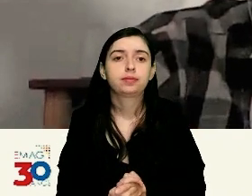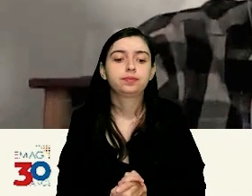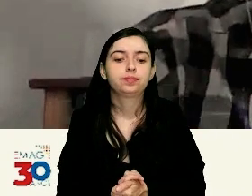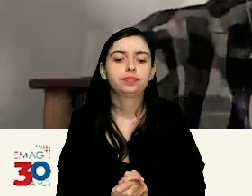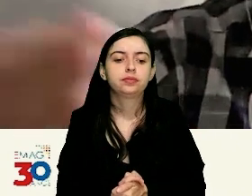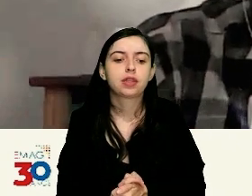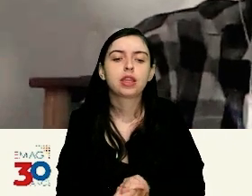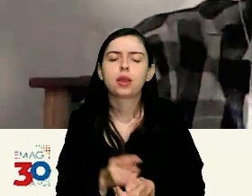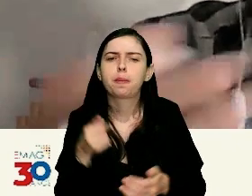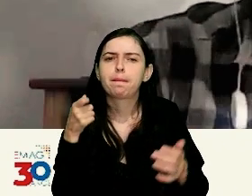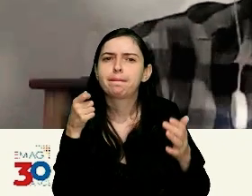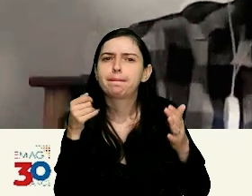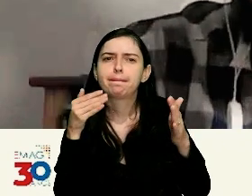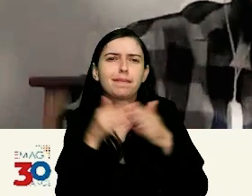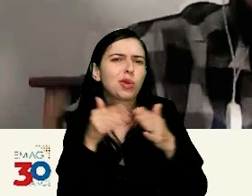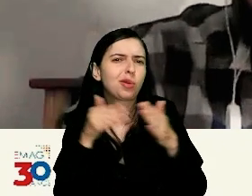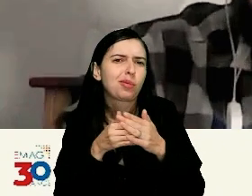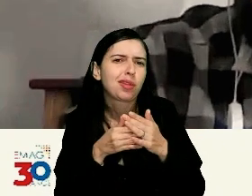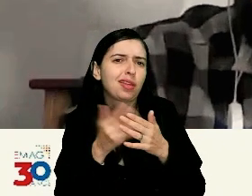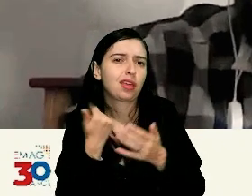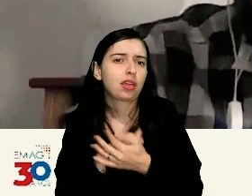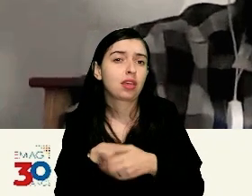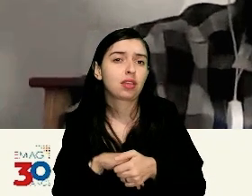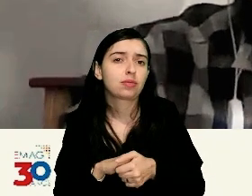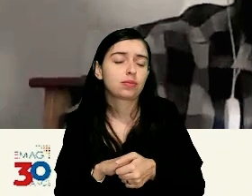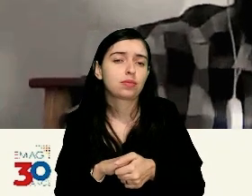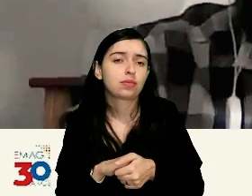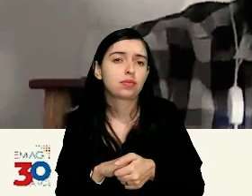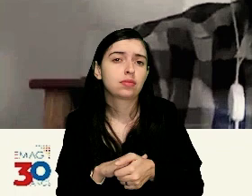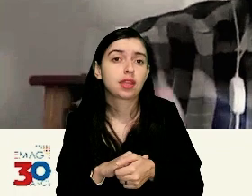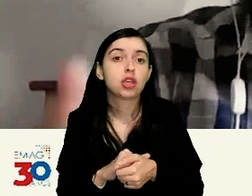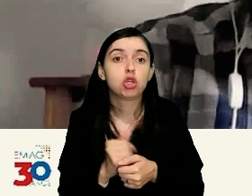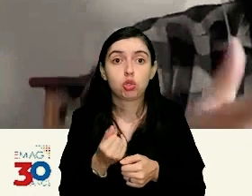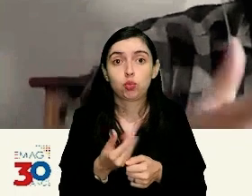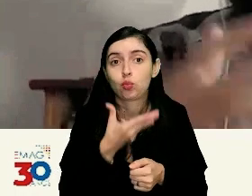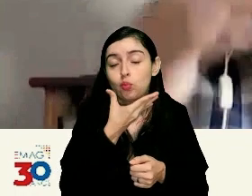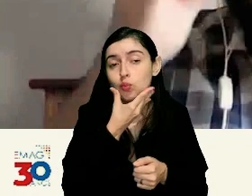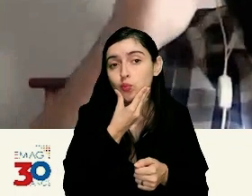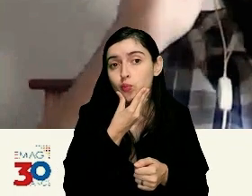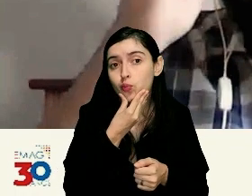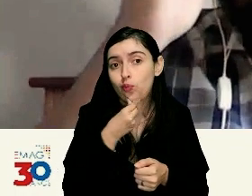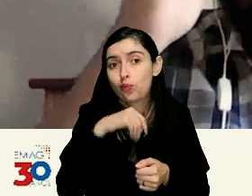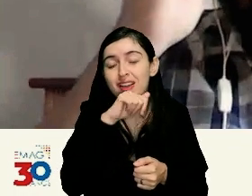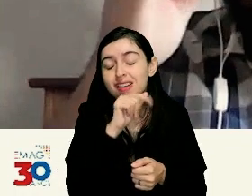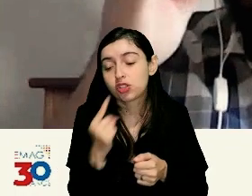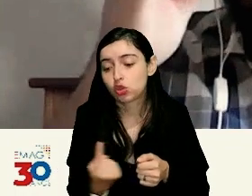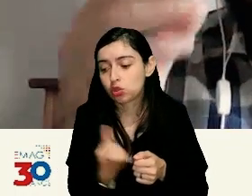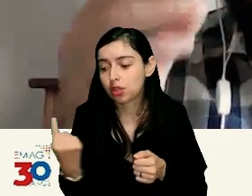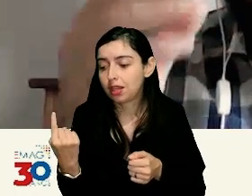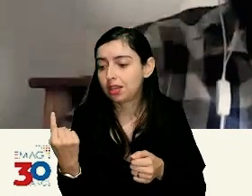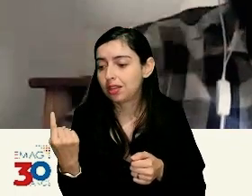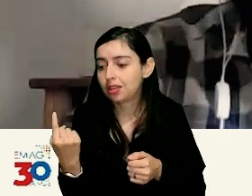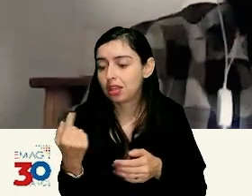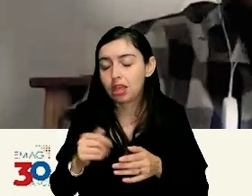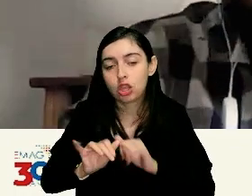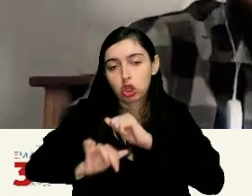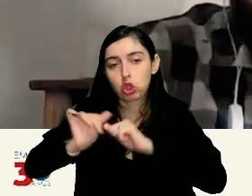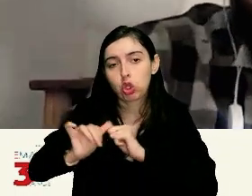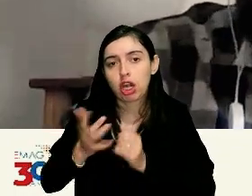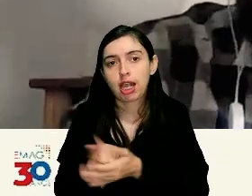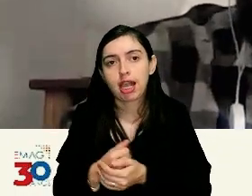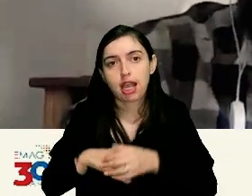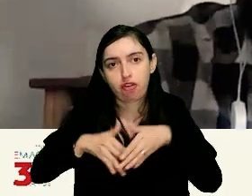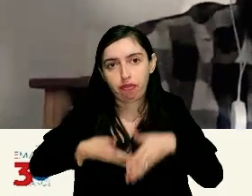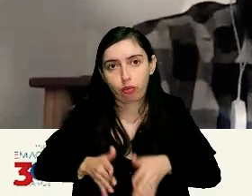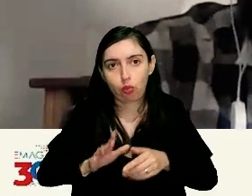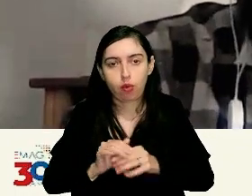que é bebê, sozinha, ele não vai ter aonde, por exemplo, trocar as fraldas. Ele sempre vai ter que ter uma mulher a tirar colo, sabe assim? E eu acho que o